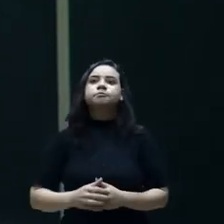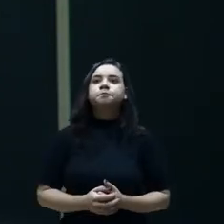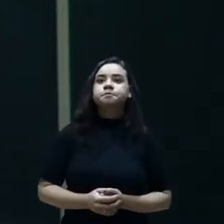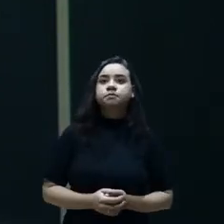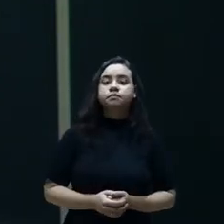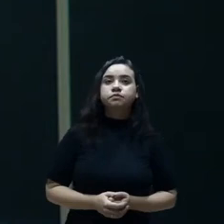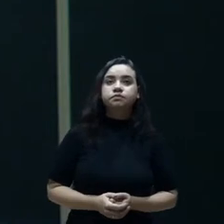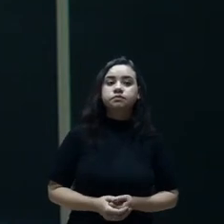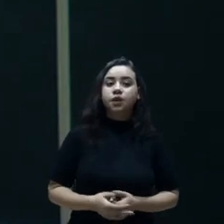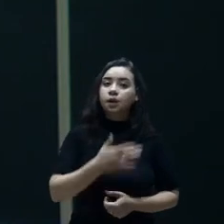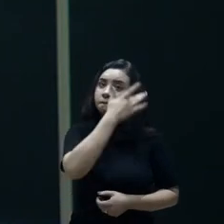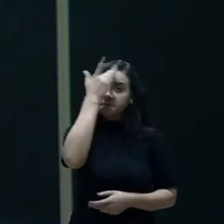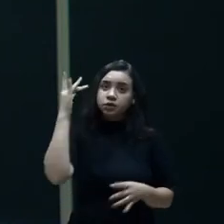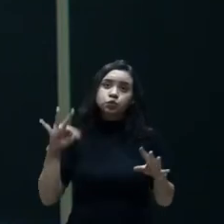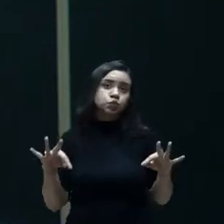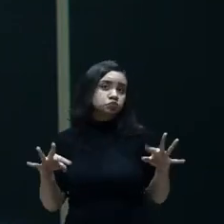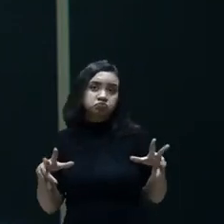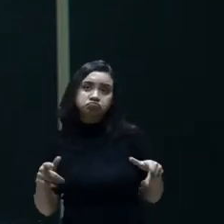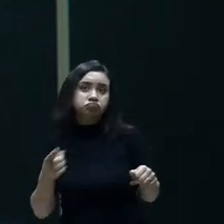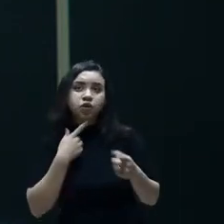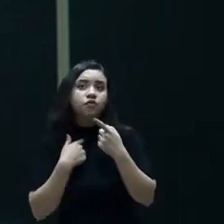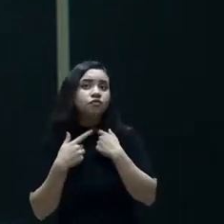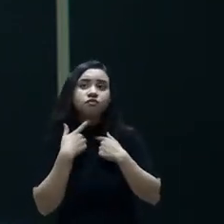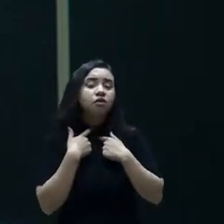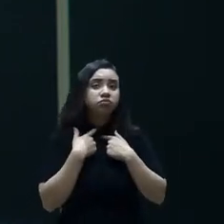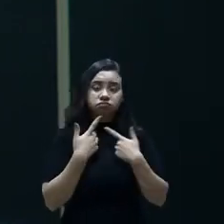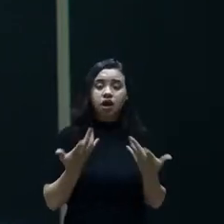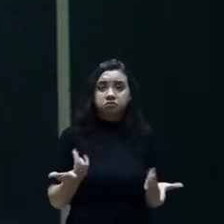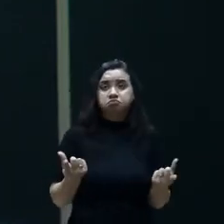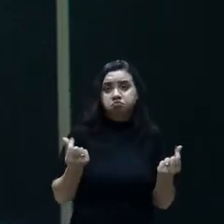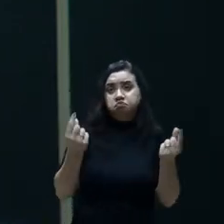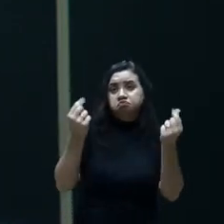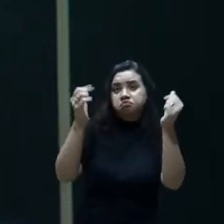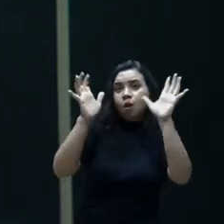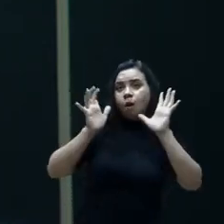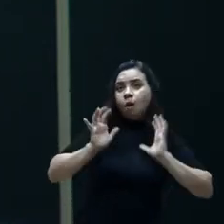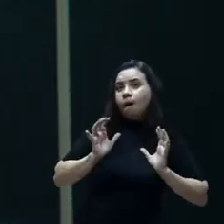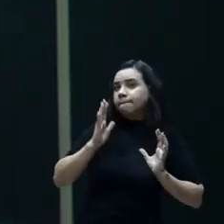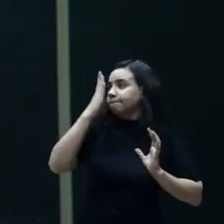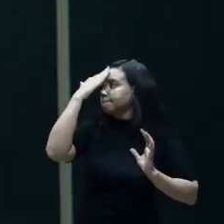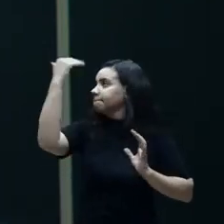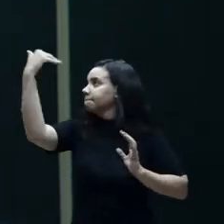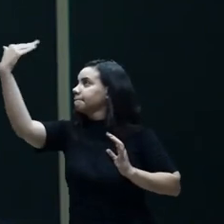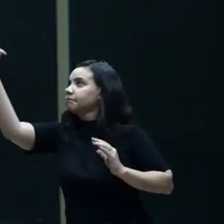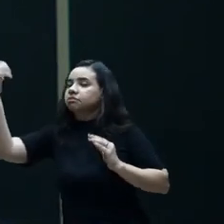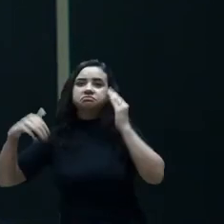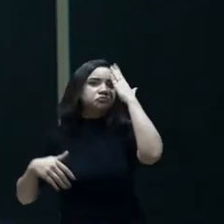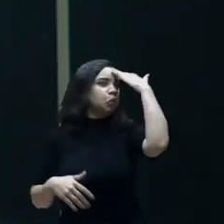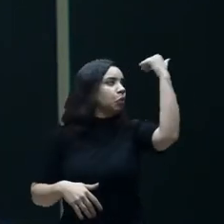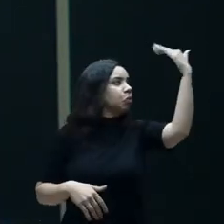Acho que todos buscam isso. Só que nessa busca de fama, de poder,